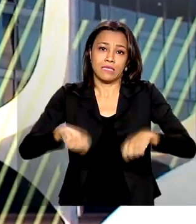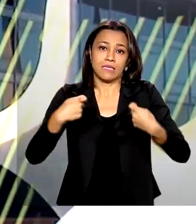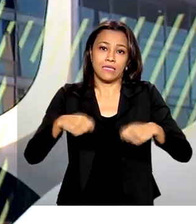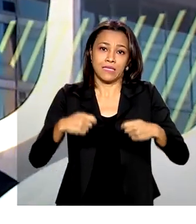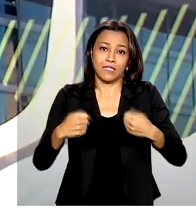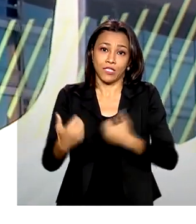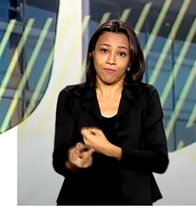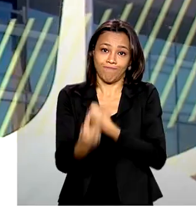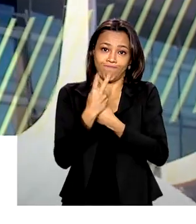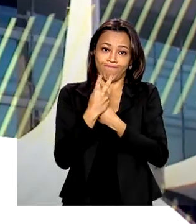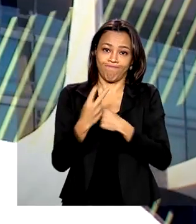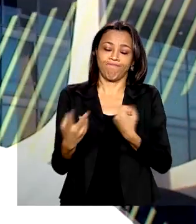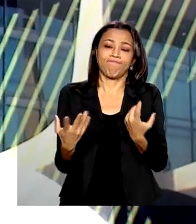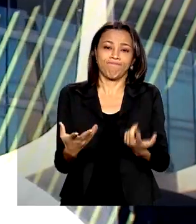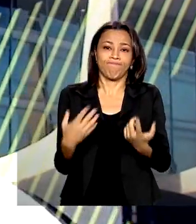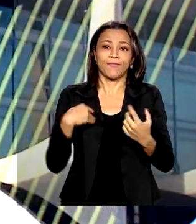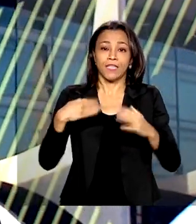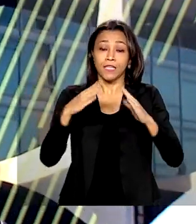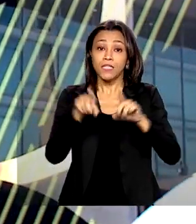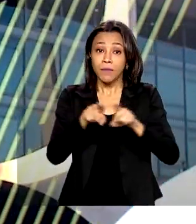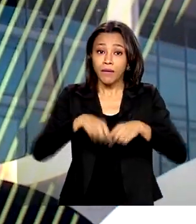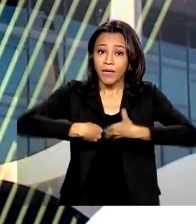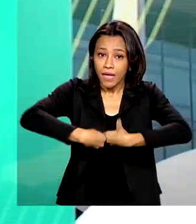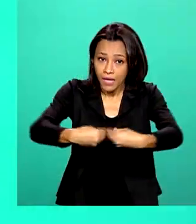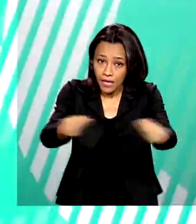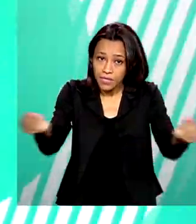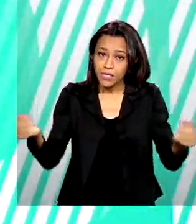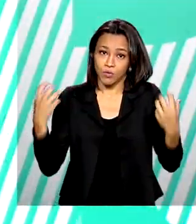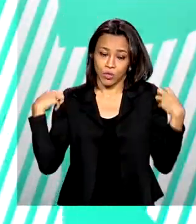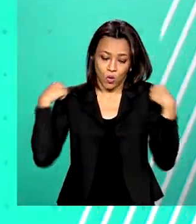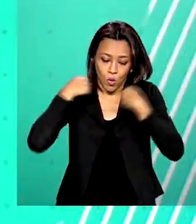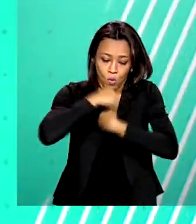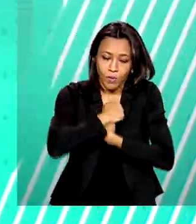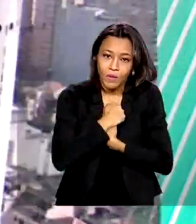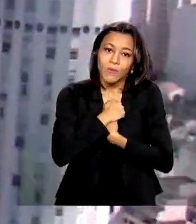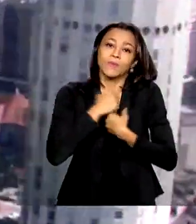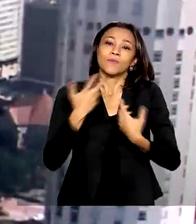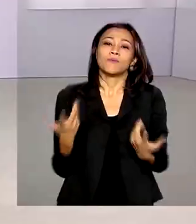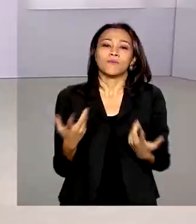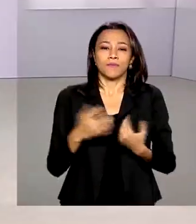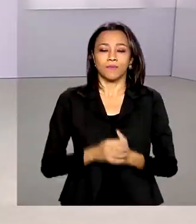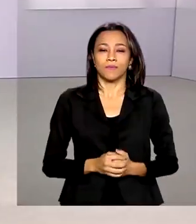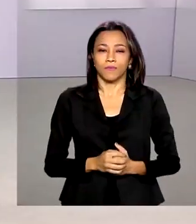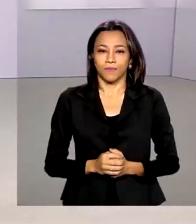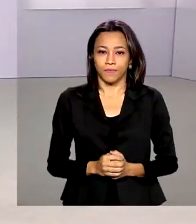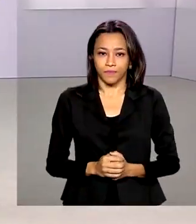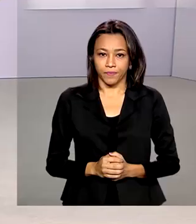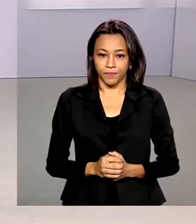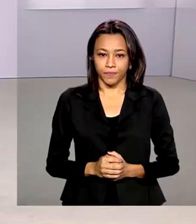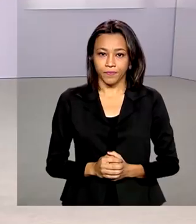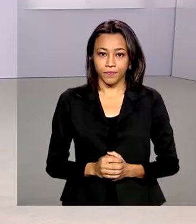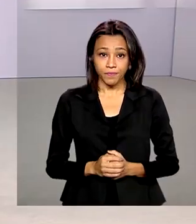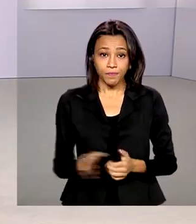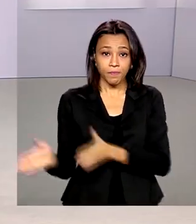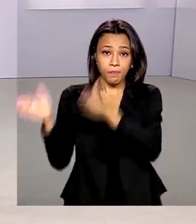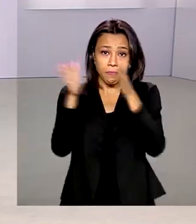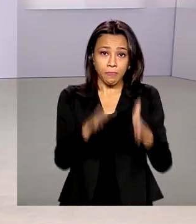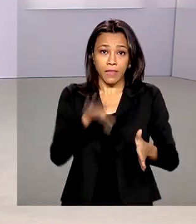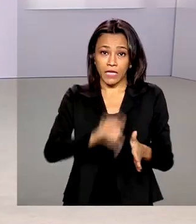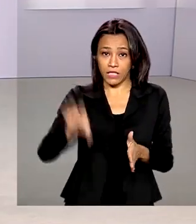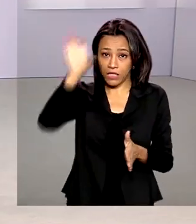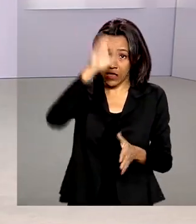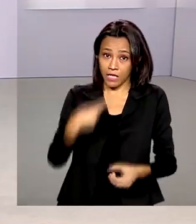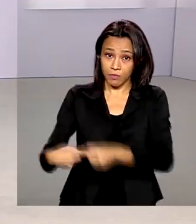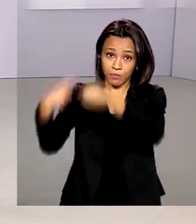solicita a mobilização para arrecadação e distribuição de cobertores e agasalhos os estados e